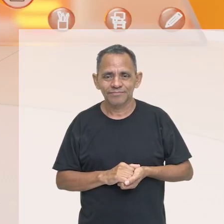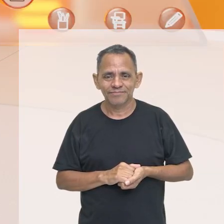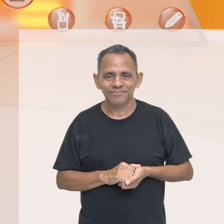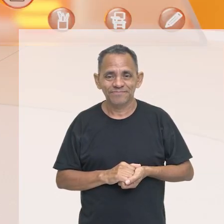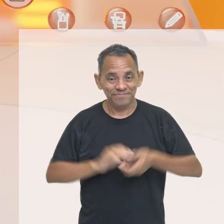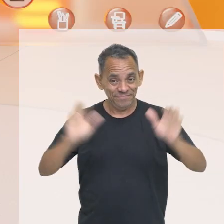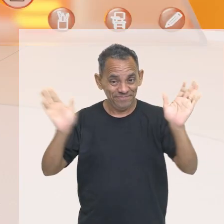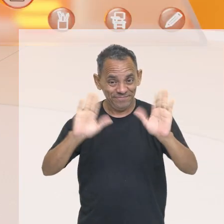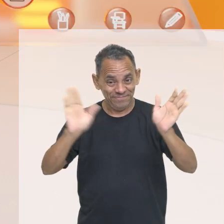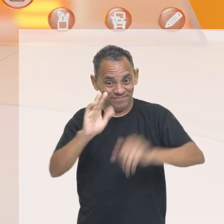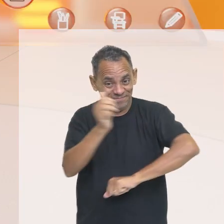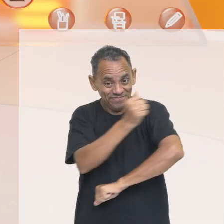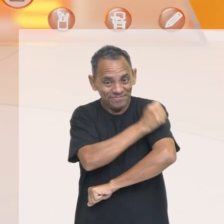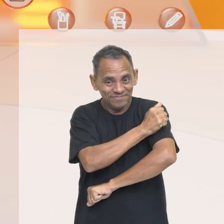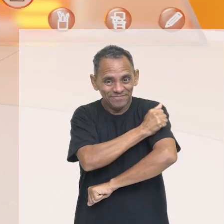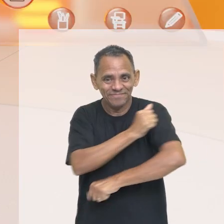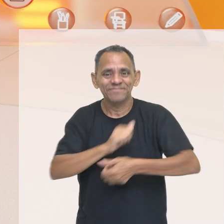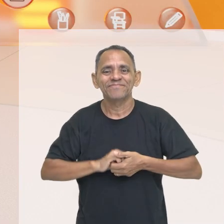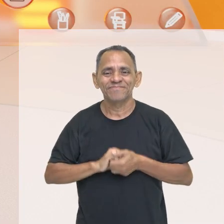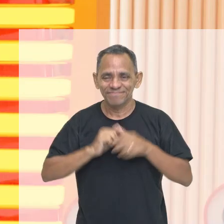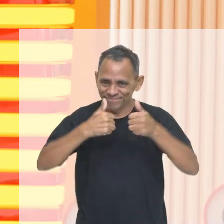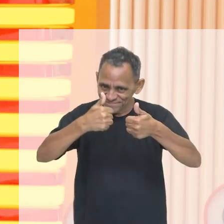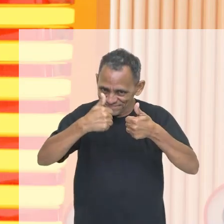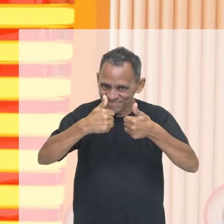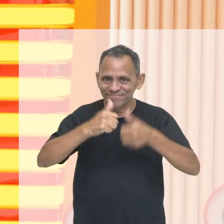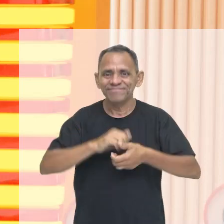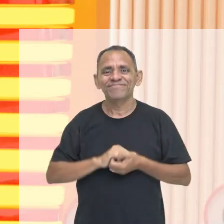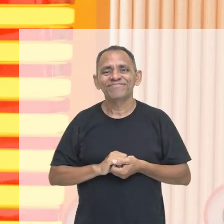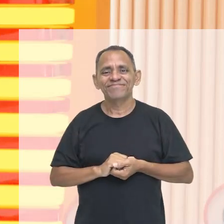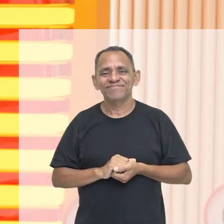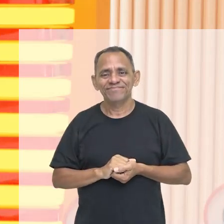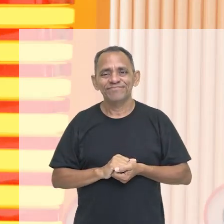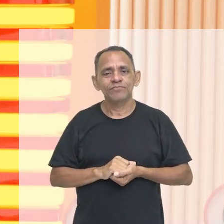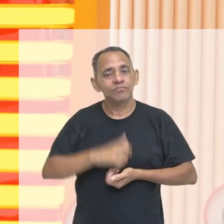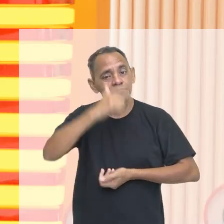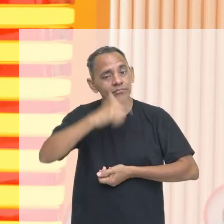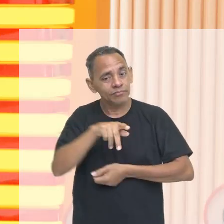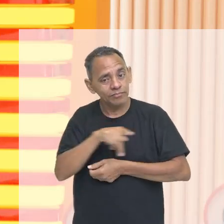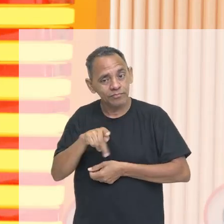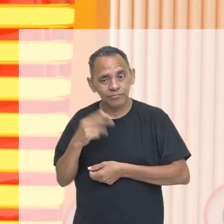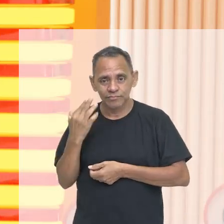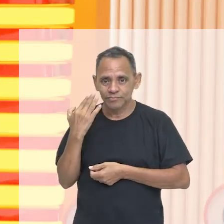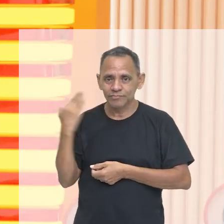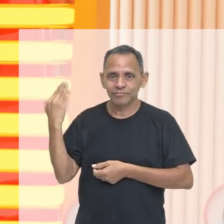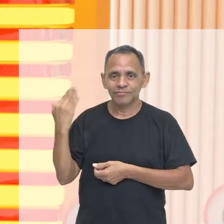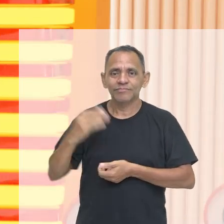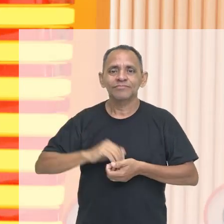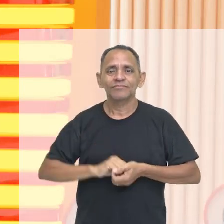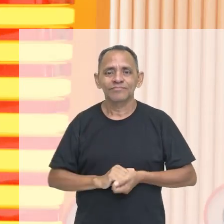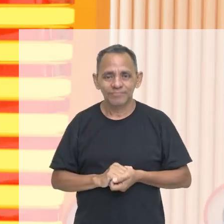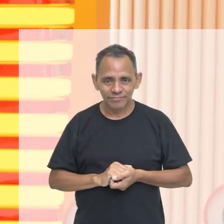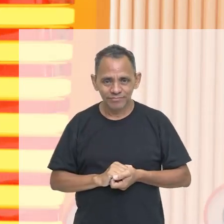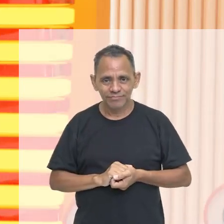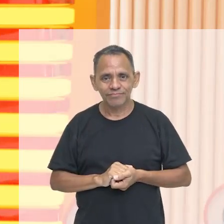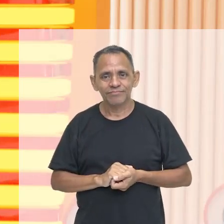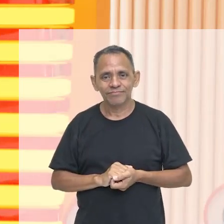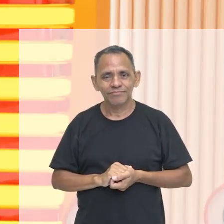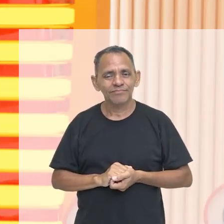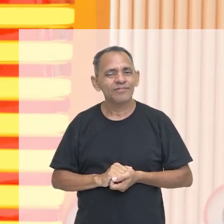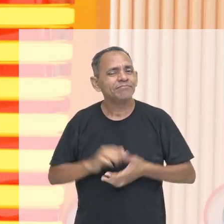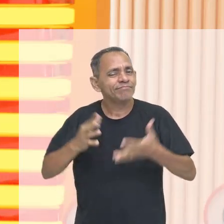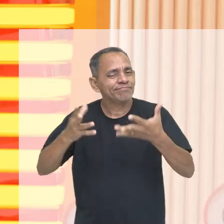Olá, queridos alunos, tudo bem com vocês? Eu sou o professor Ian Souto, daquele que é o